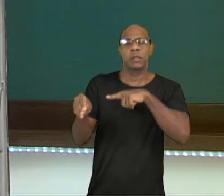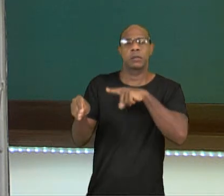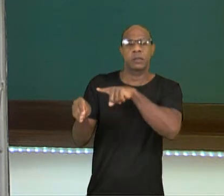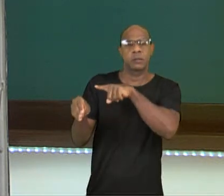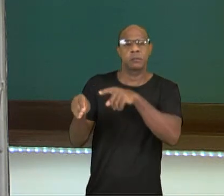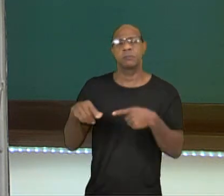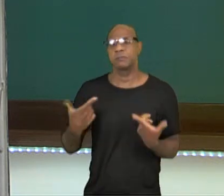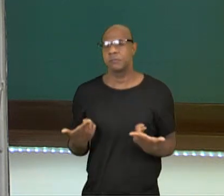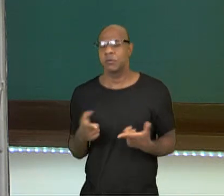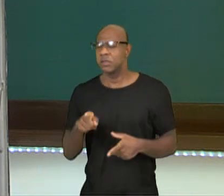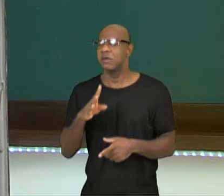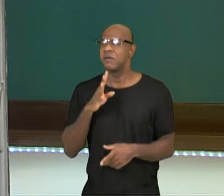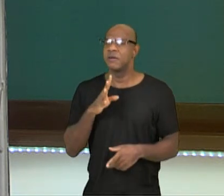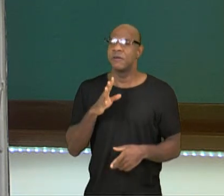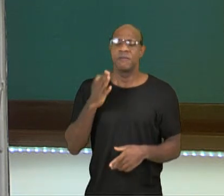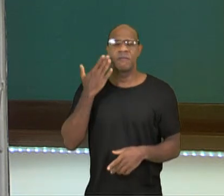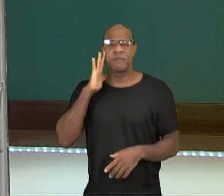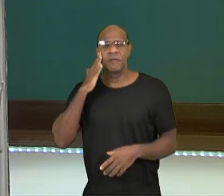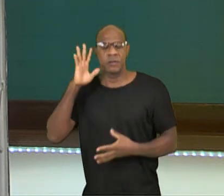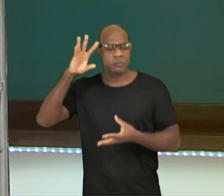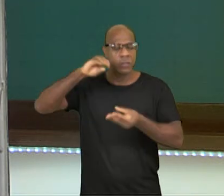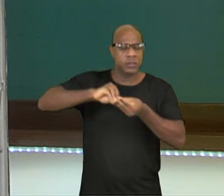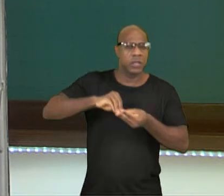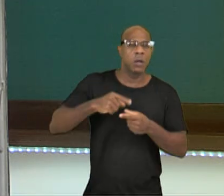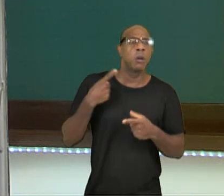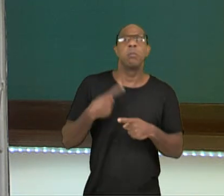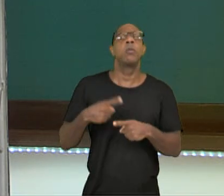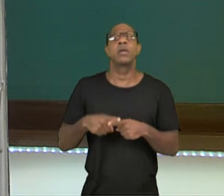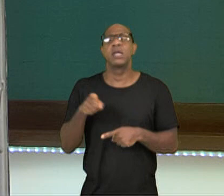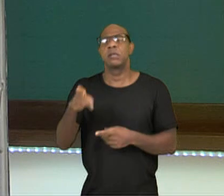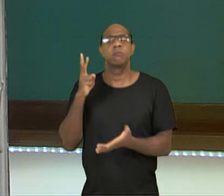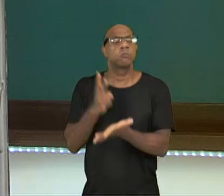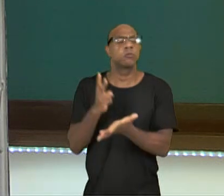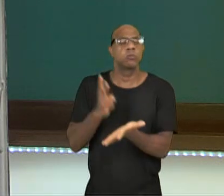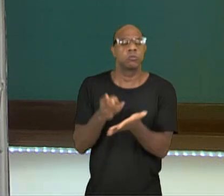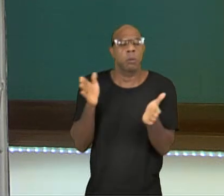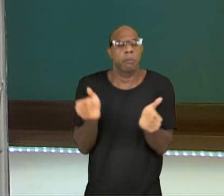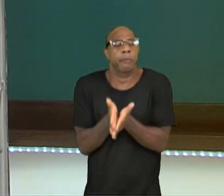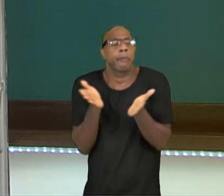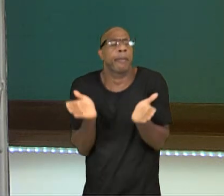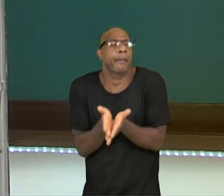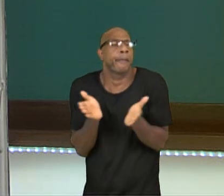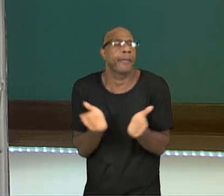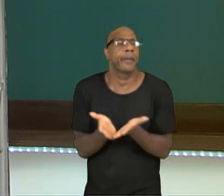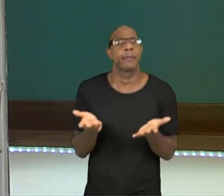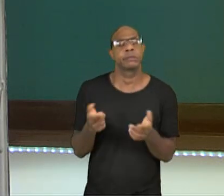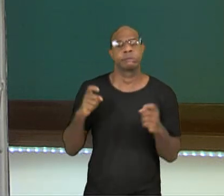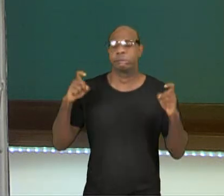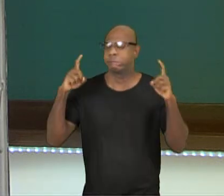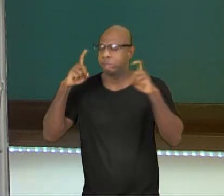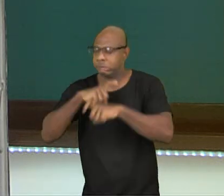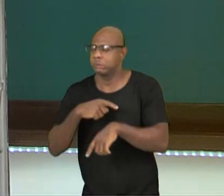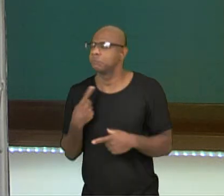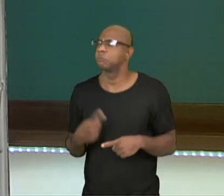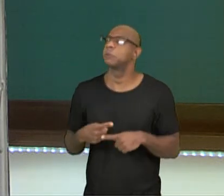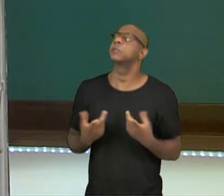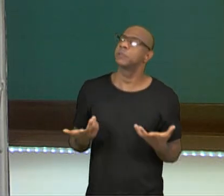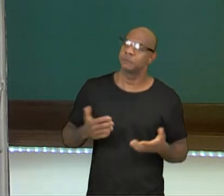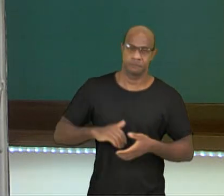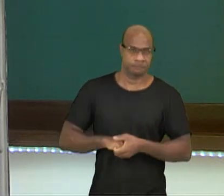que algumas partes ali da África permanecem numa miséria, numa dificuldade, tá? Por causa desses